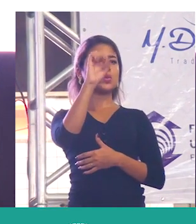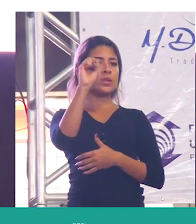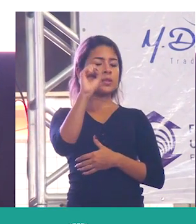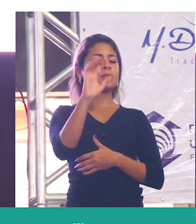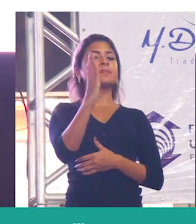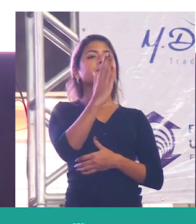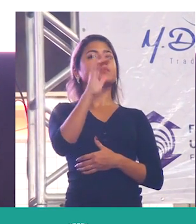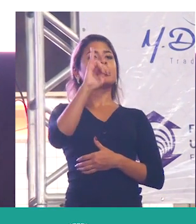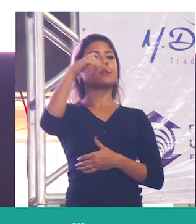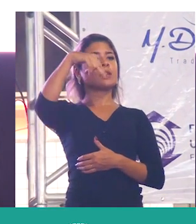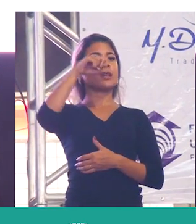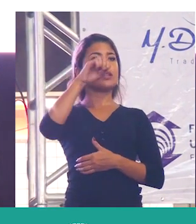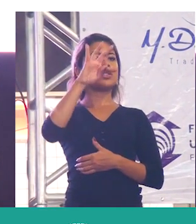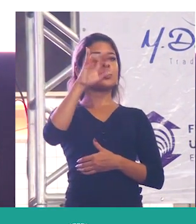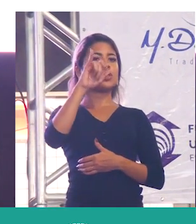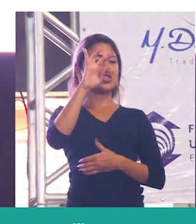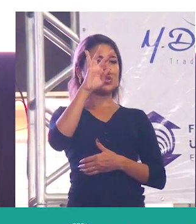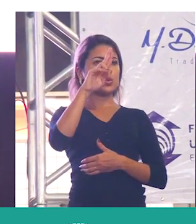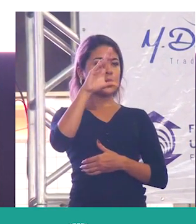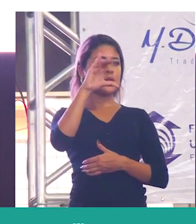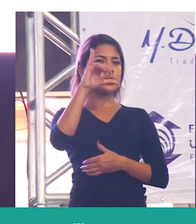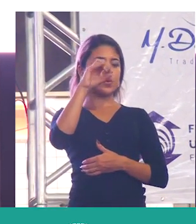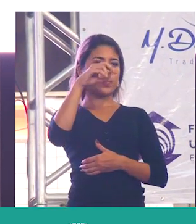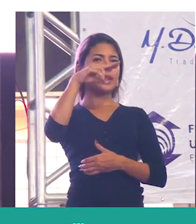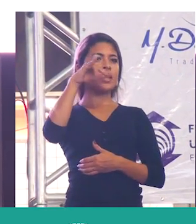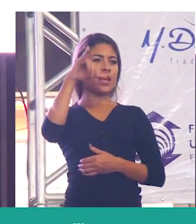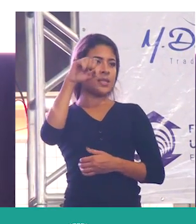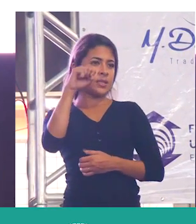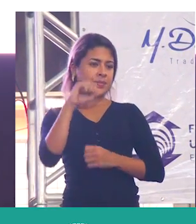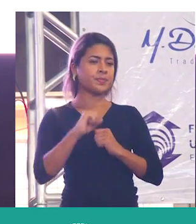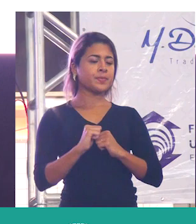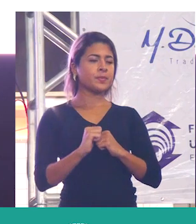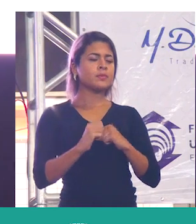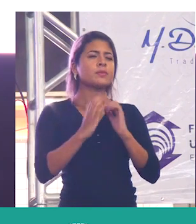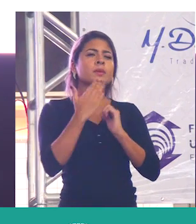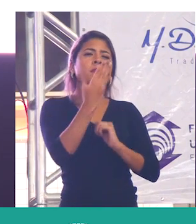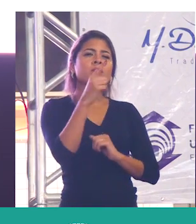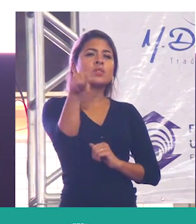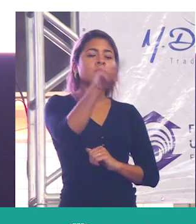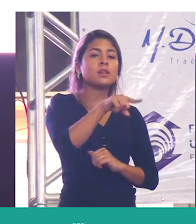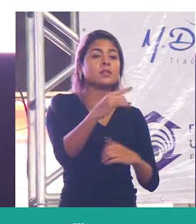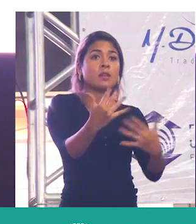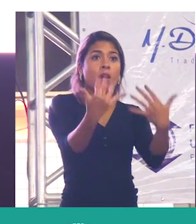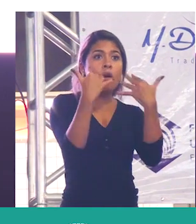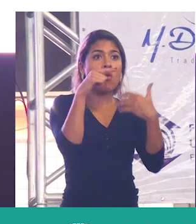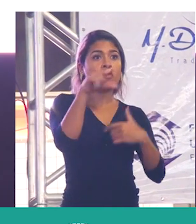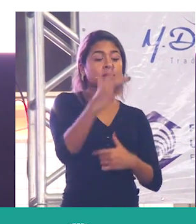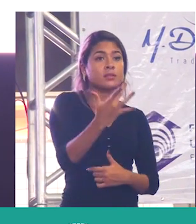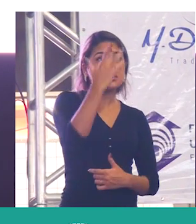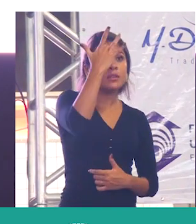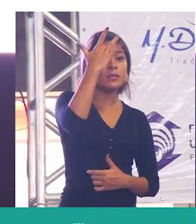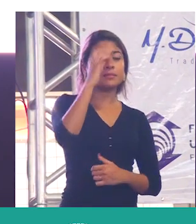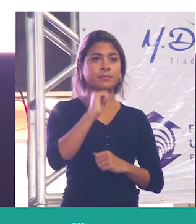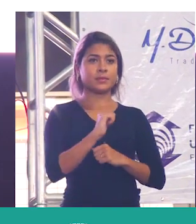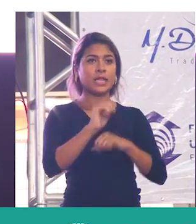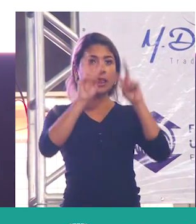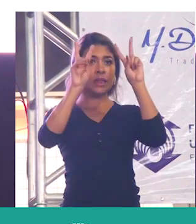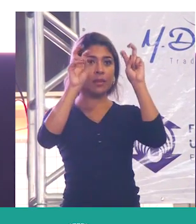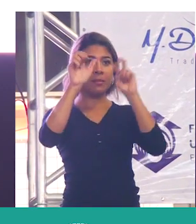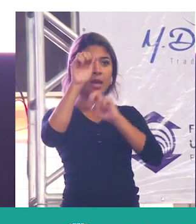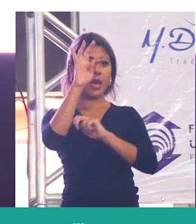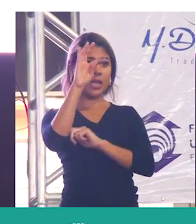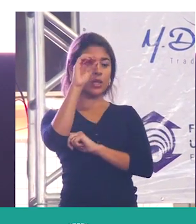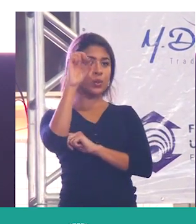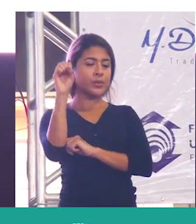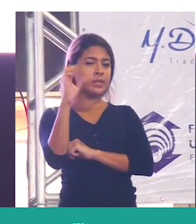Esse é um momento da aula que eu queria muito que vocês fixassem, tá bom? Atos